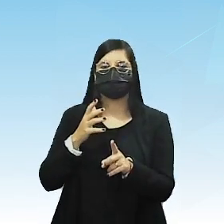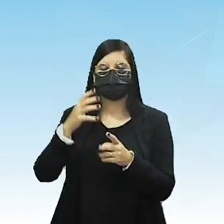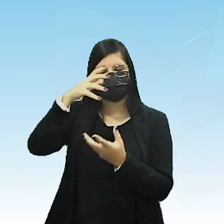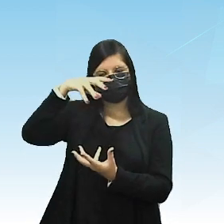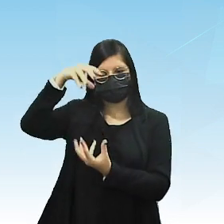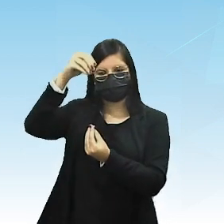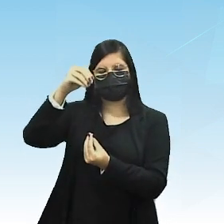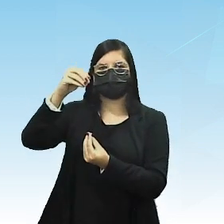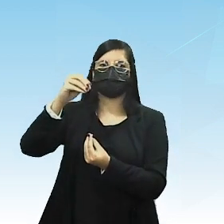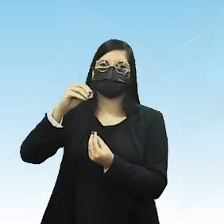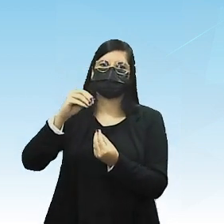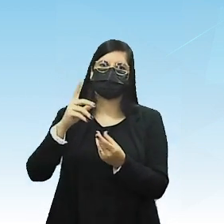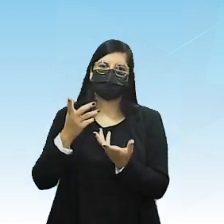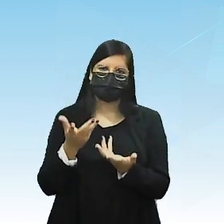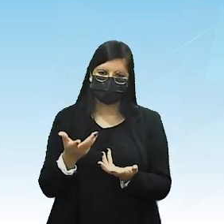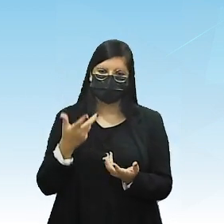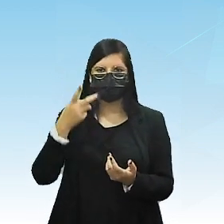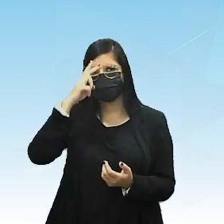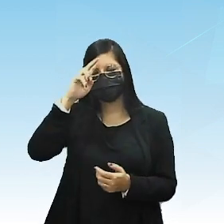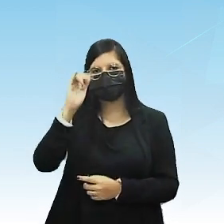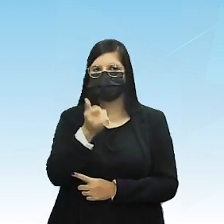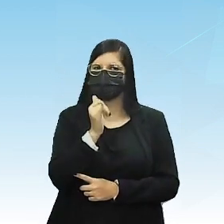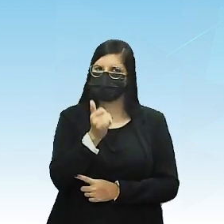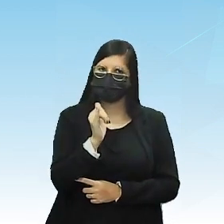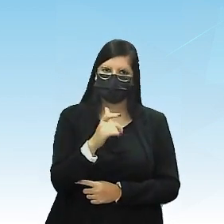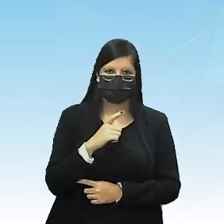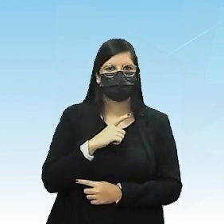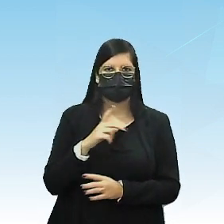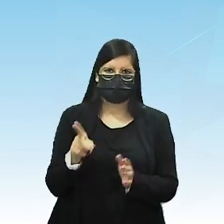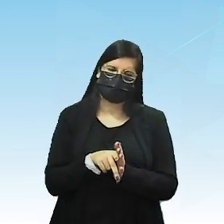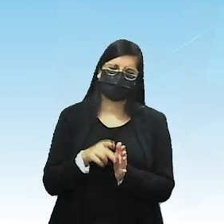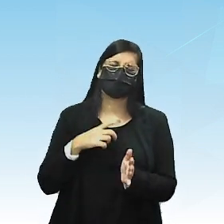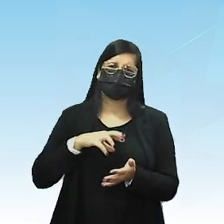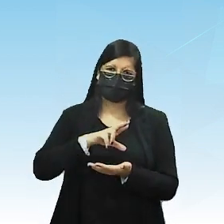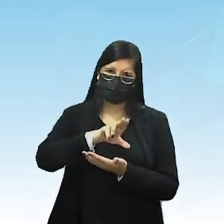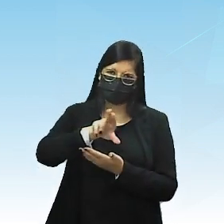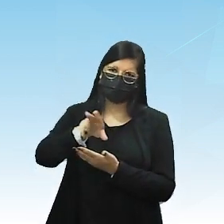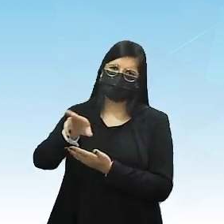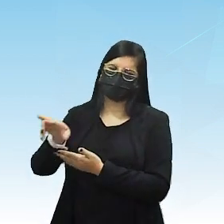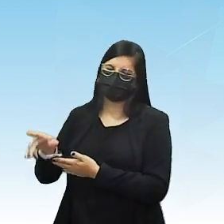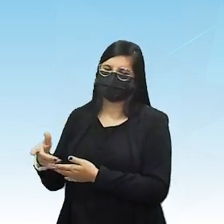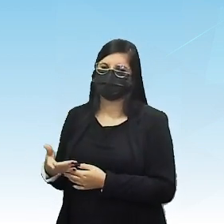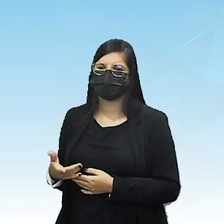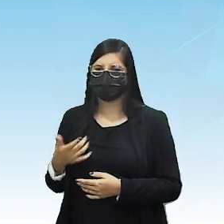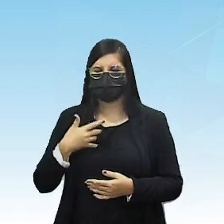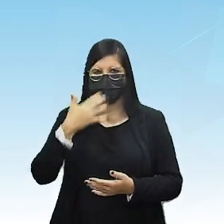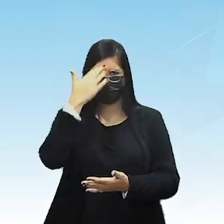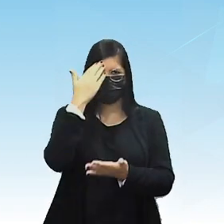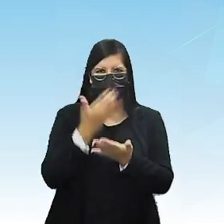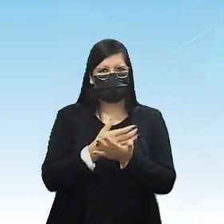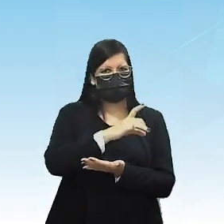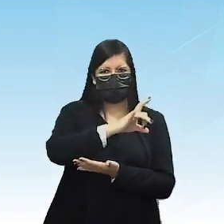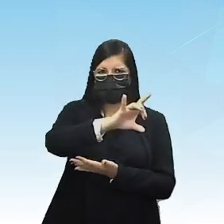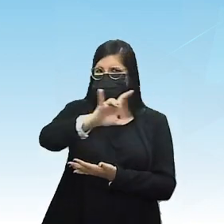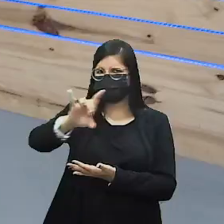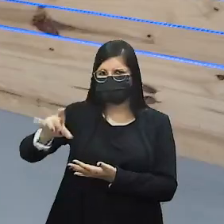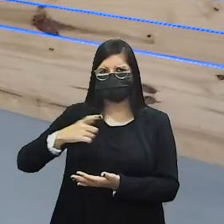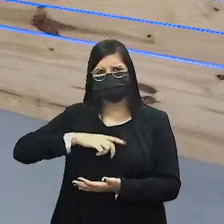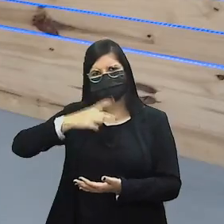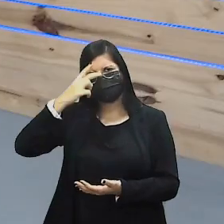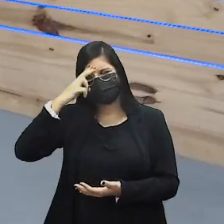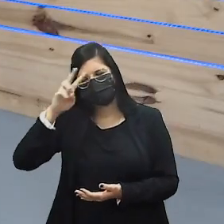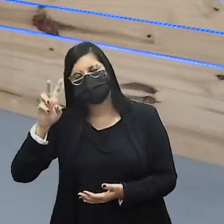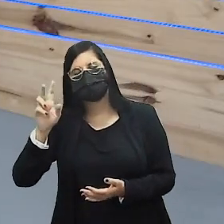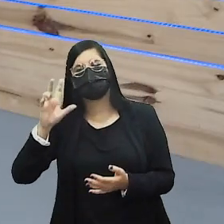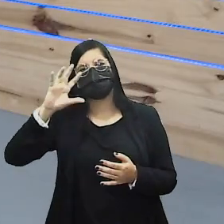hipnotizado. Então, também uma lenda. Temos várias. Eu acredito que vocês, né, cada um tem a sua história, ou passou por